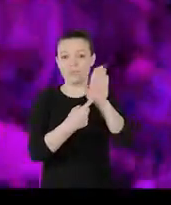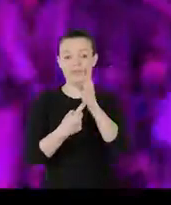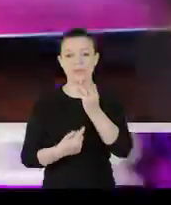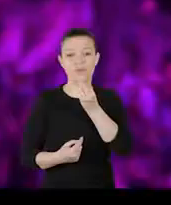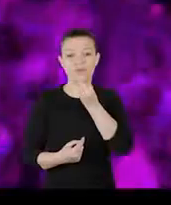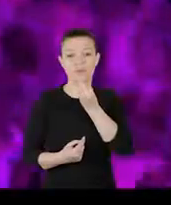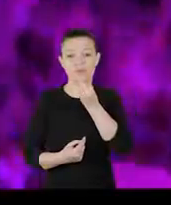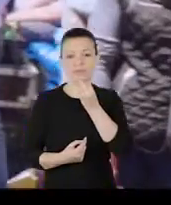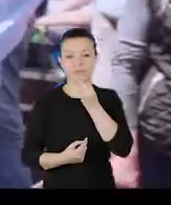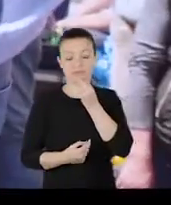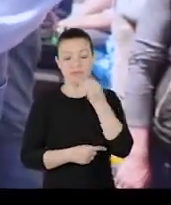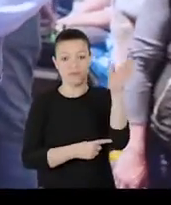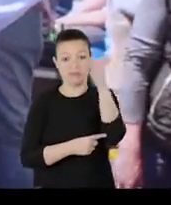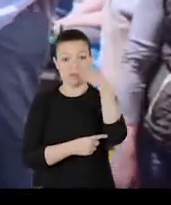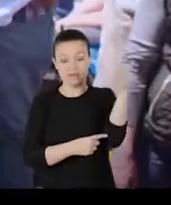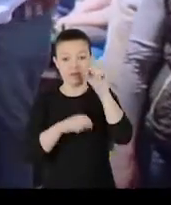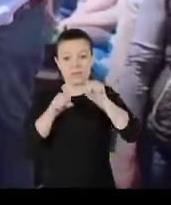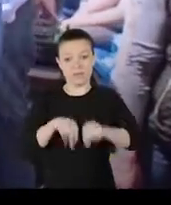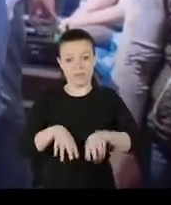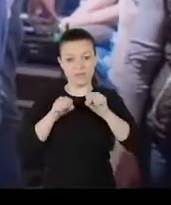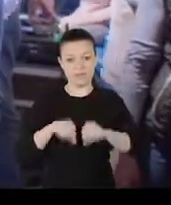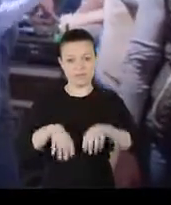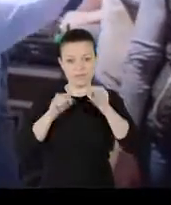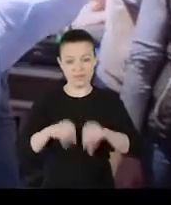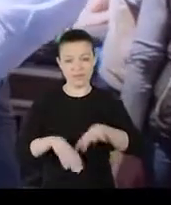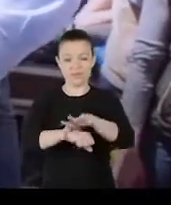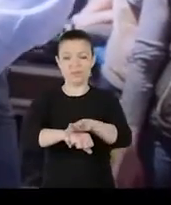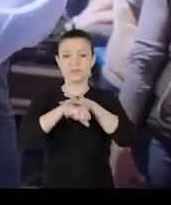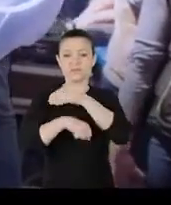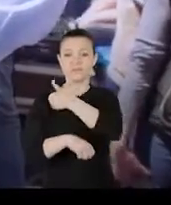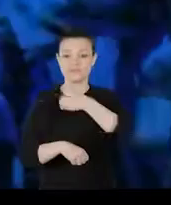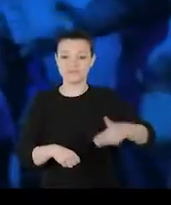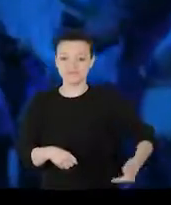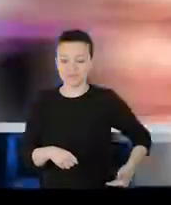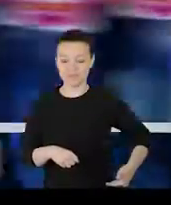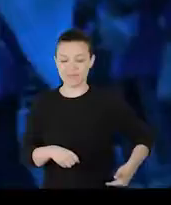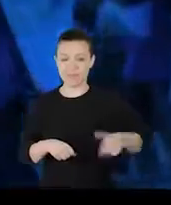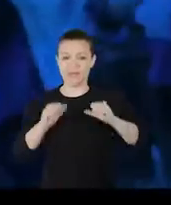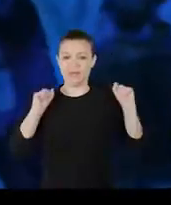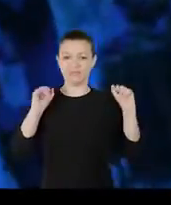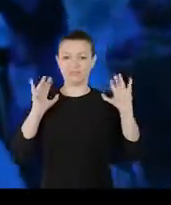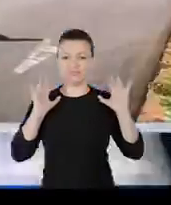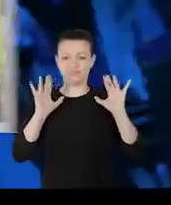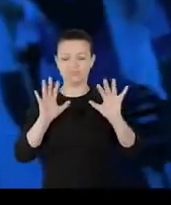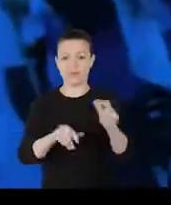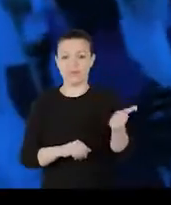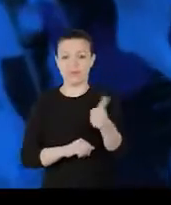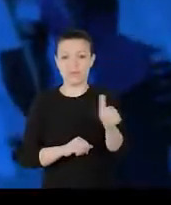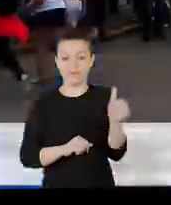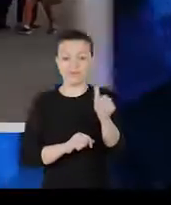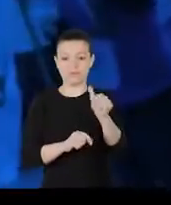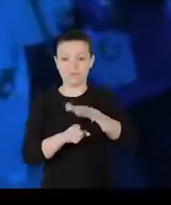da oportunidade, a bandeira da educação, da segurança pública. A Onda 11 contagia